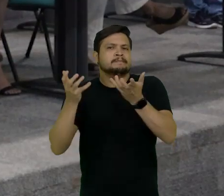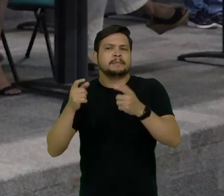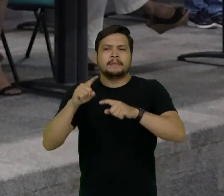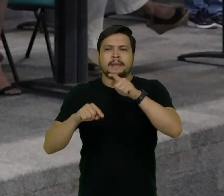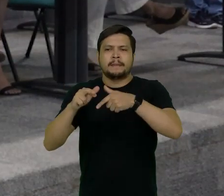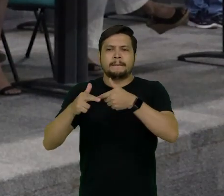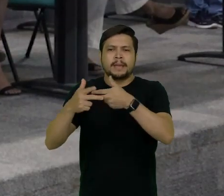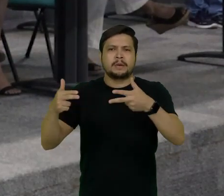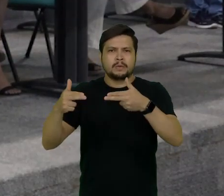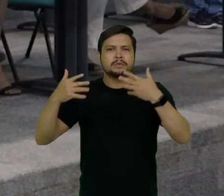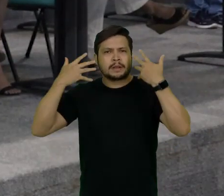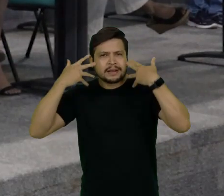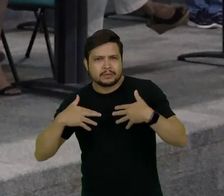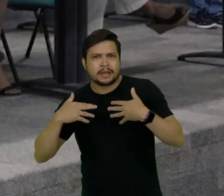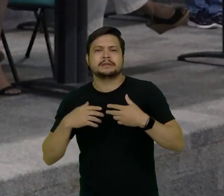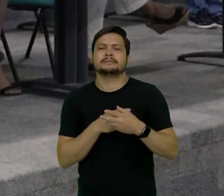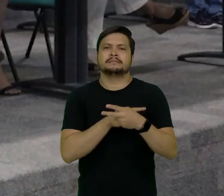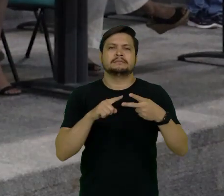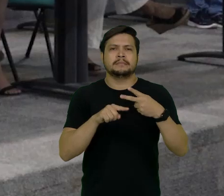da economia rural cearense.